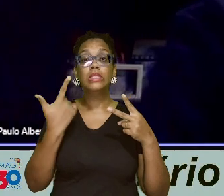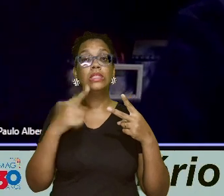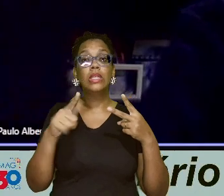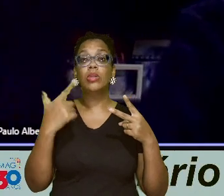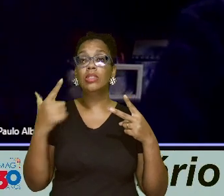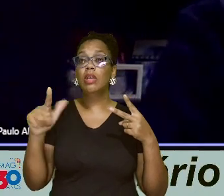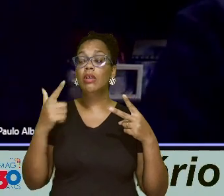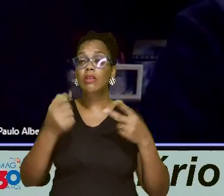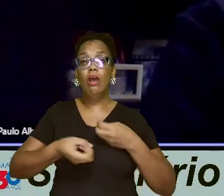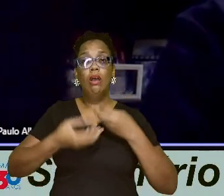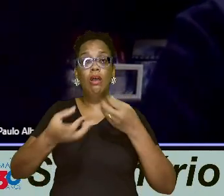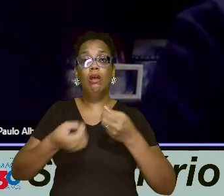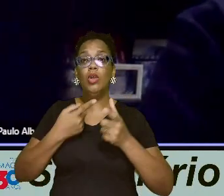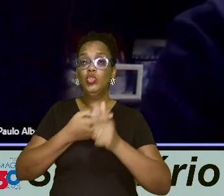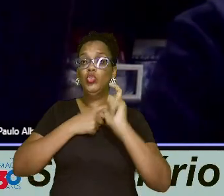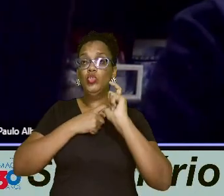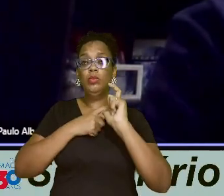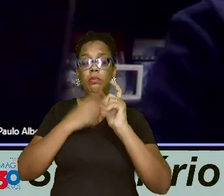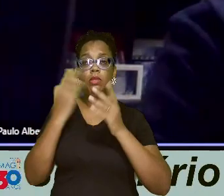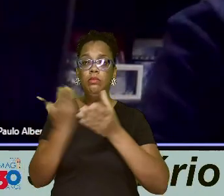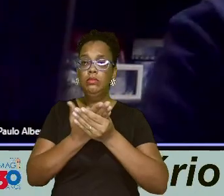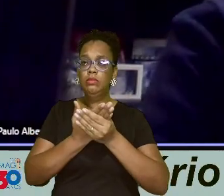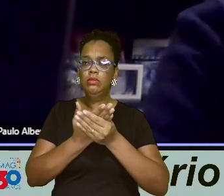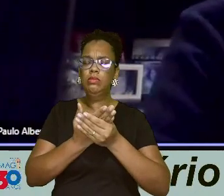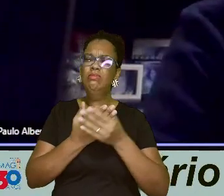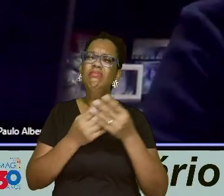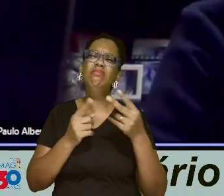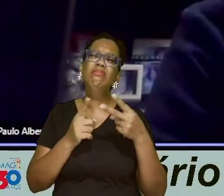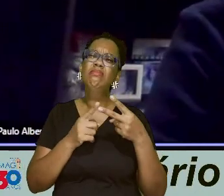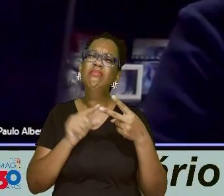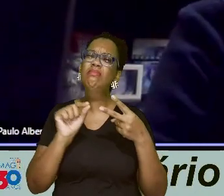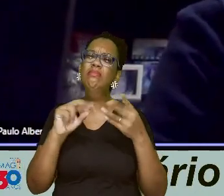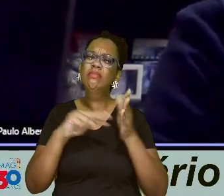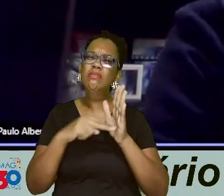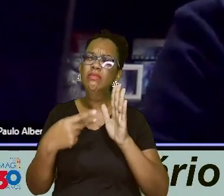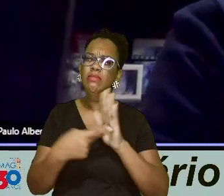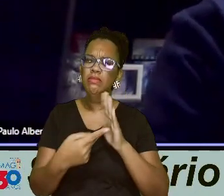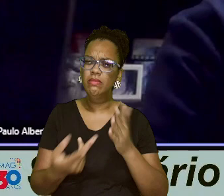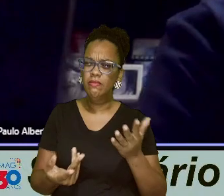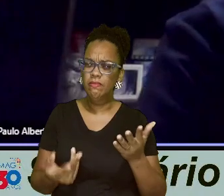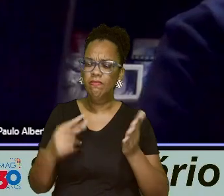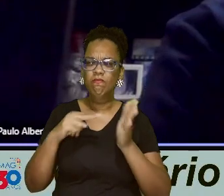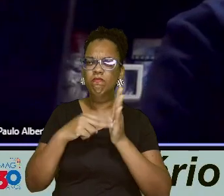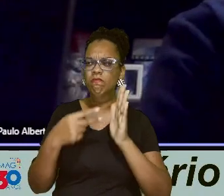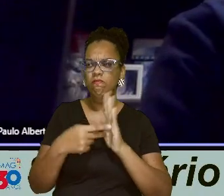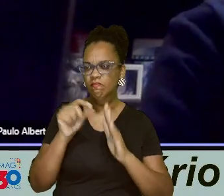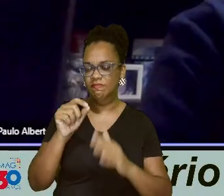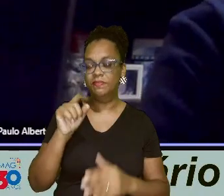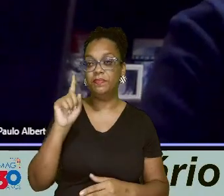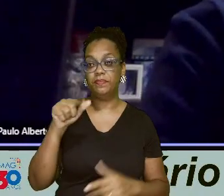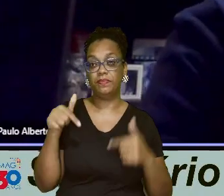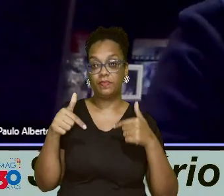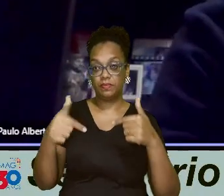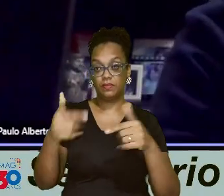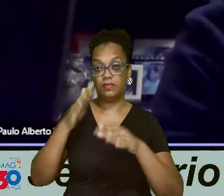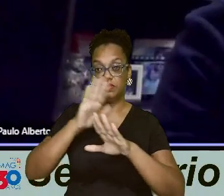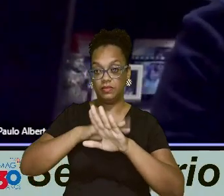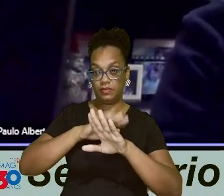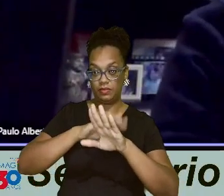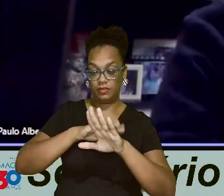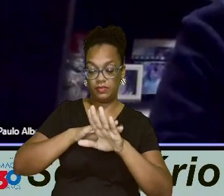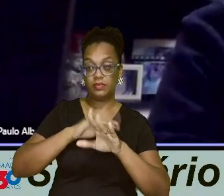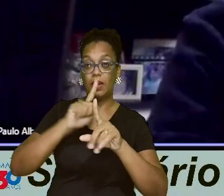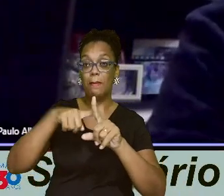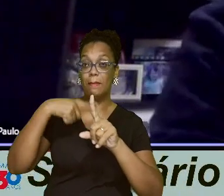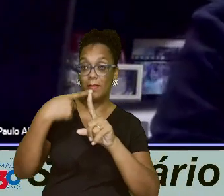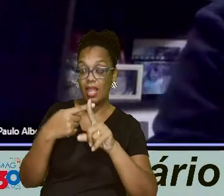expresso de suspensão do processo. O que isso significa? Isso significa não só a aplicação do precedente, mas significa